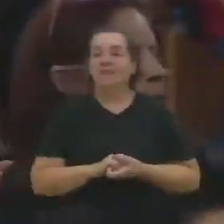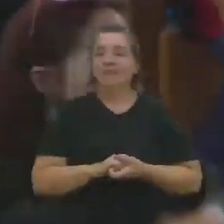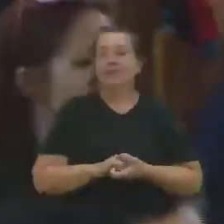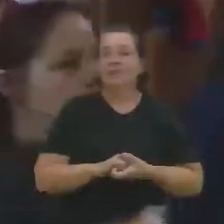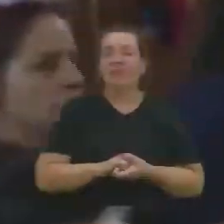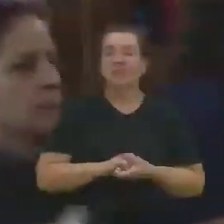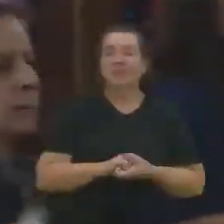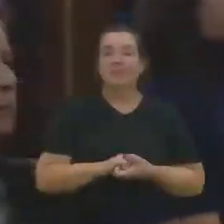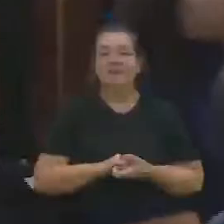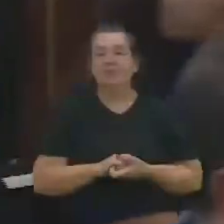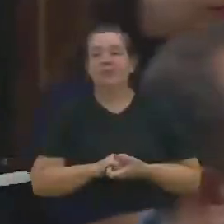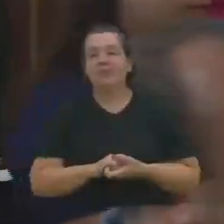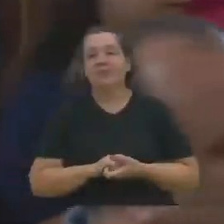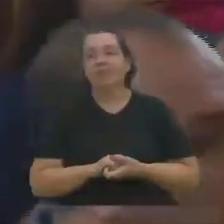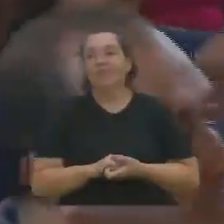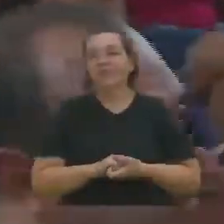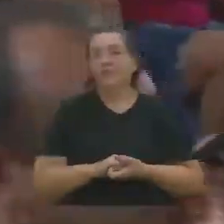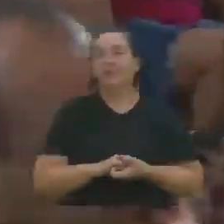universo.